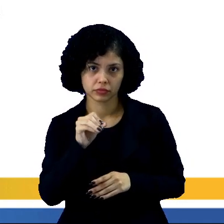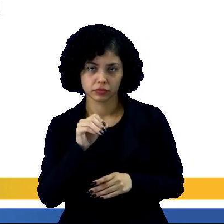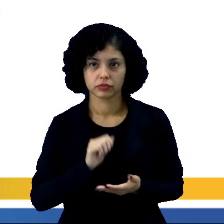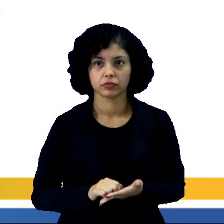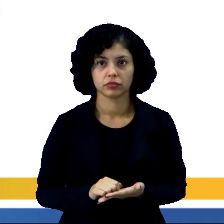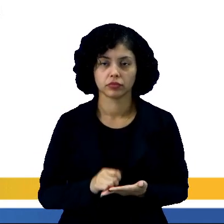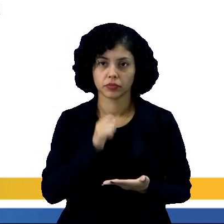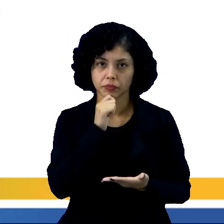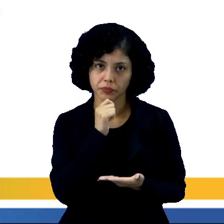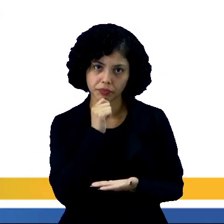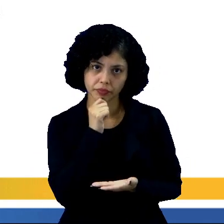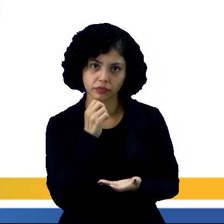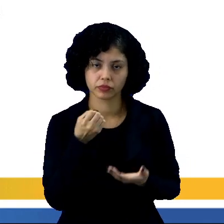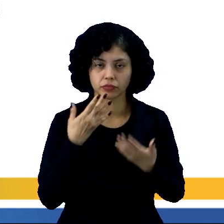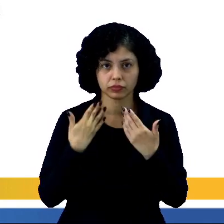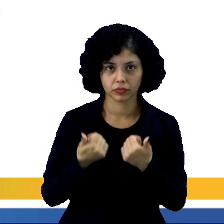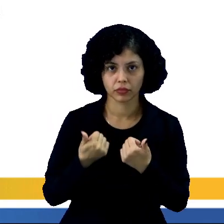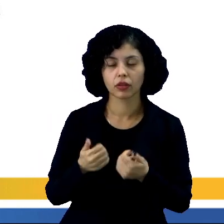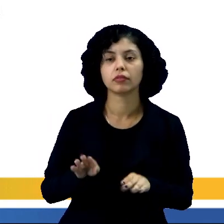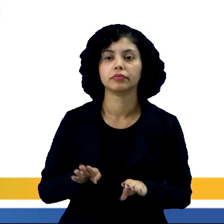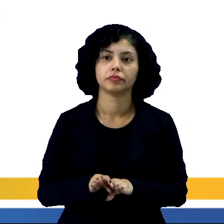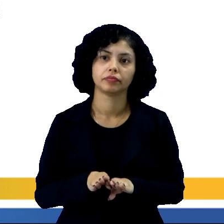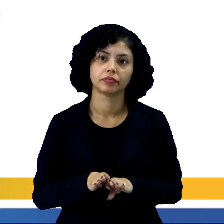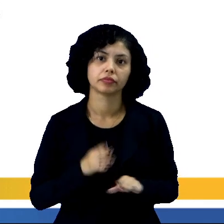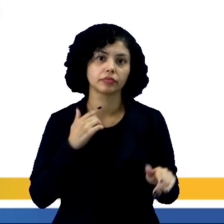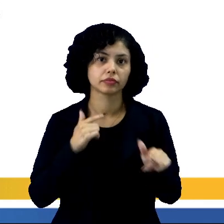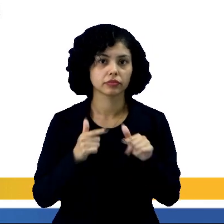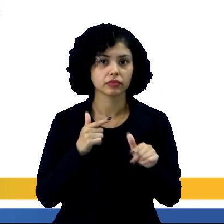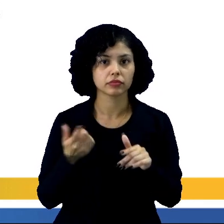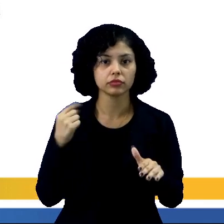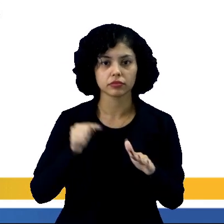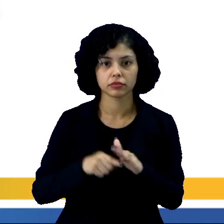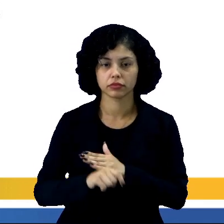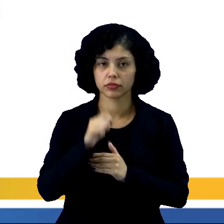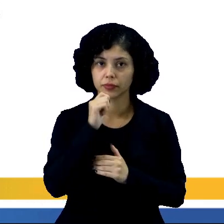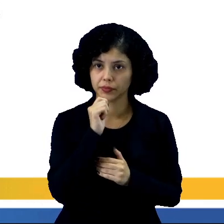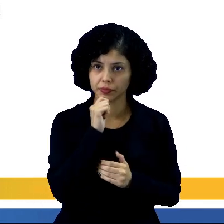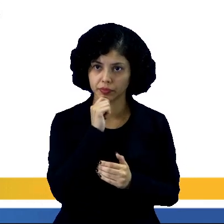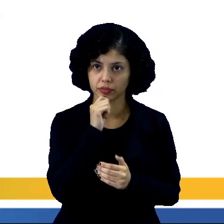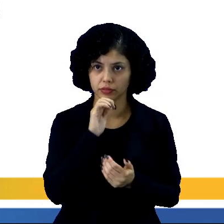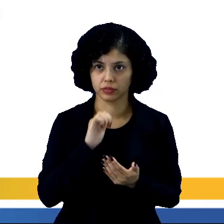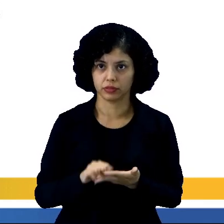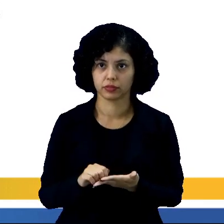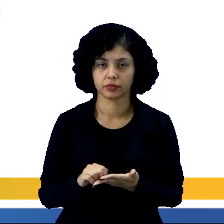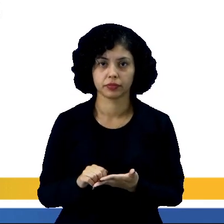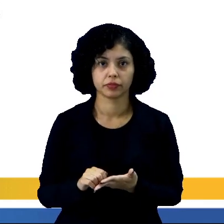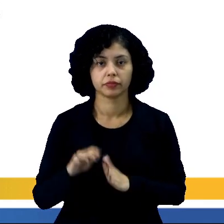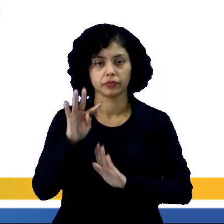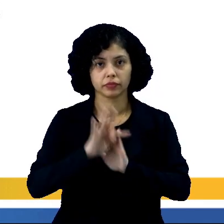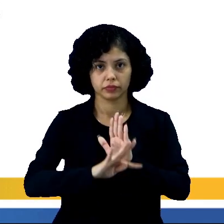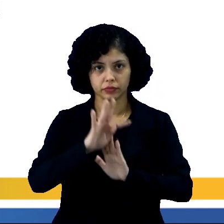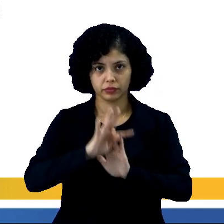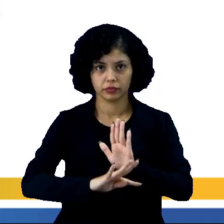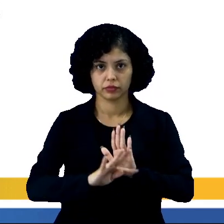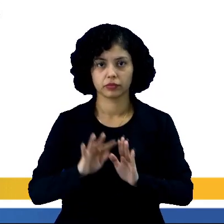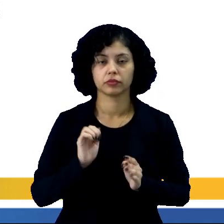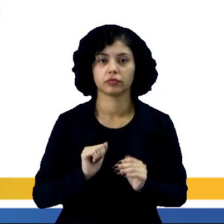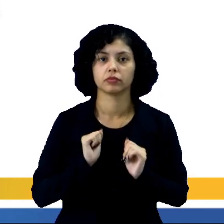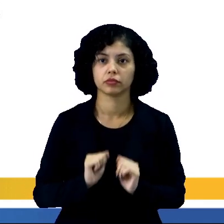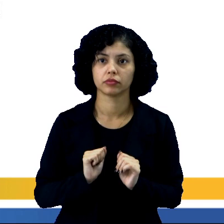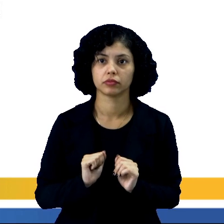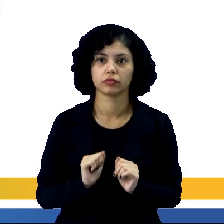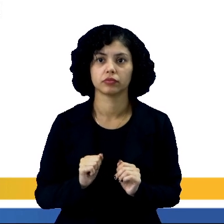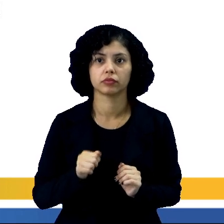beleza? Então, ele trabalha essas questões dentro, né, do texto para que